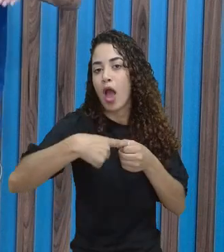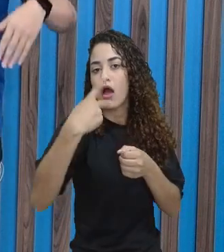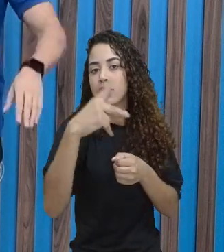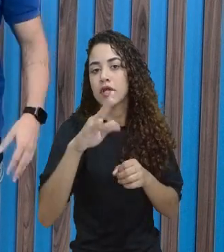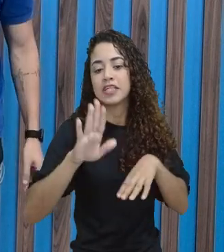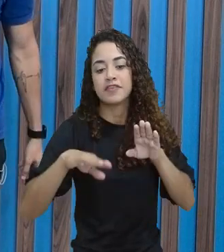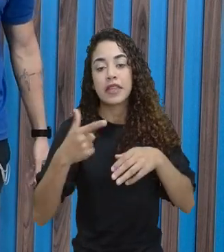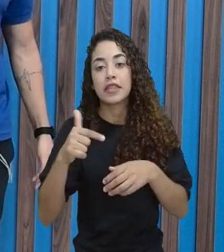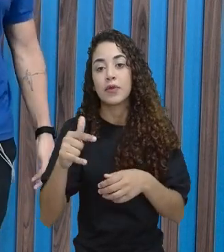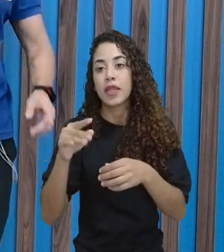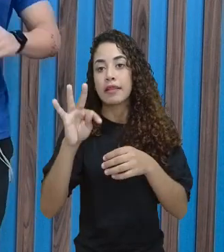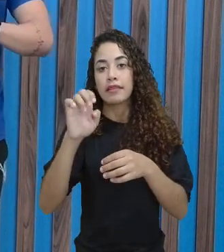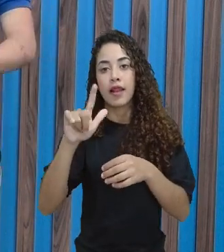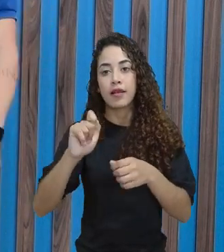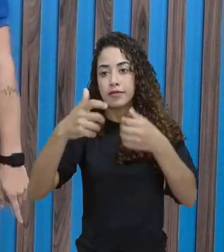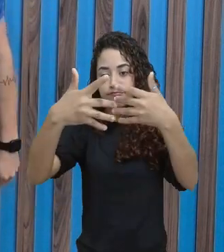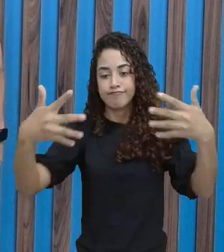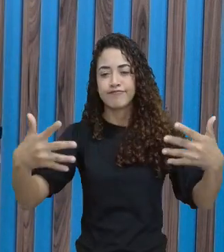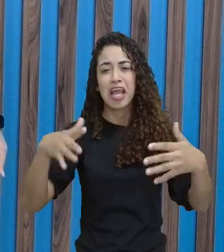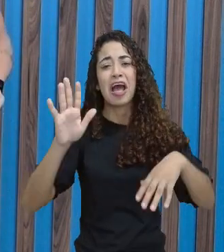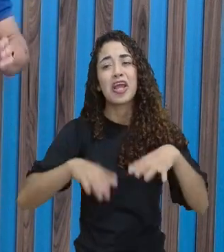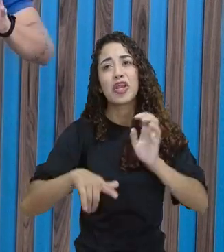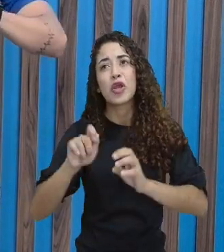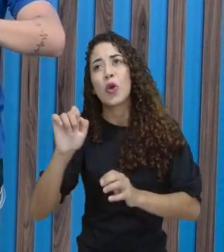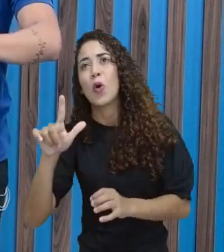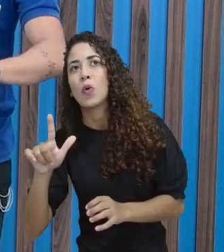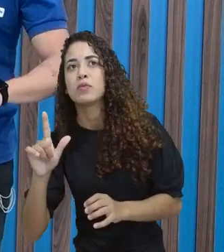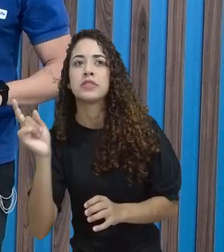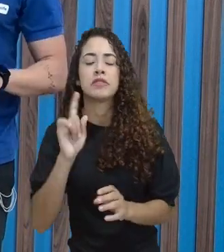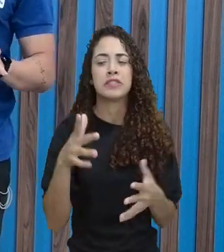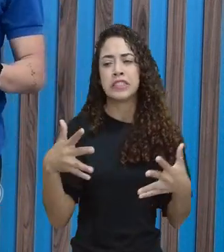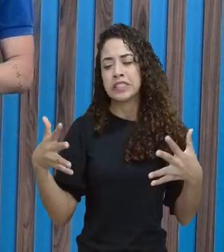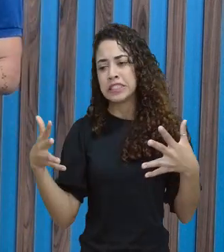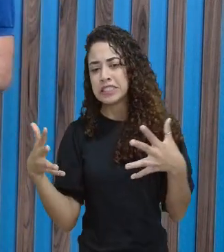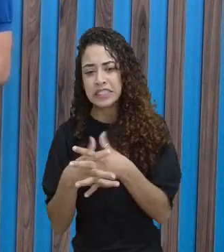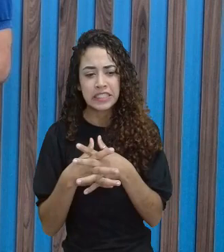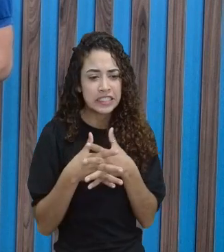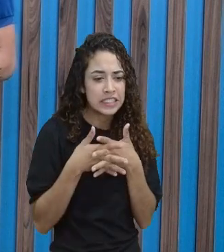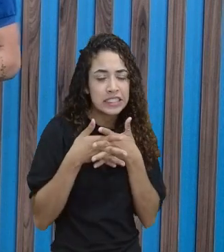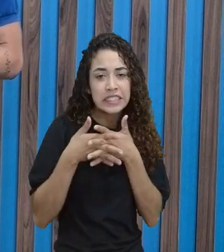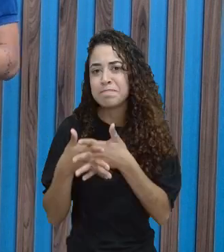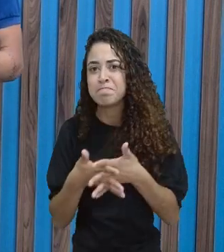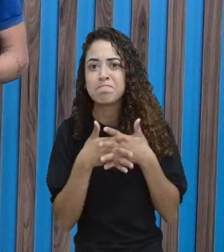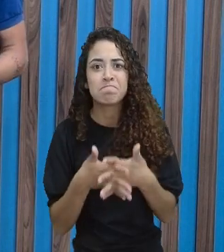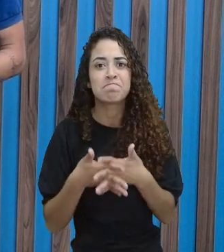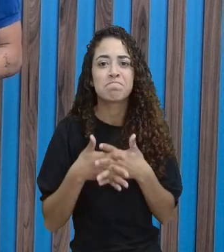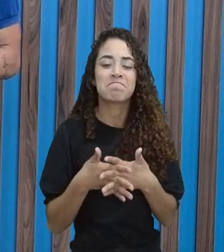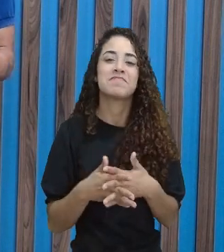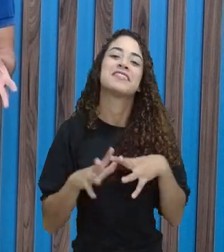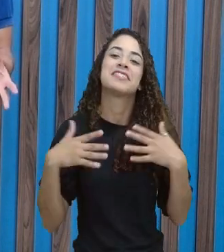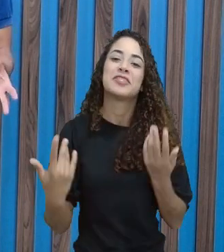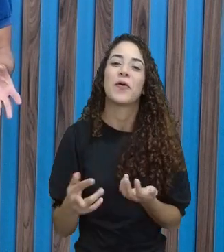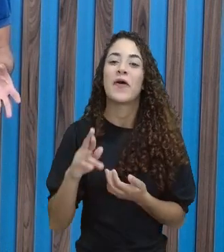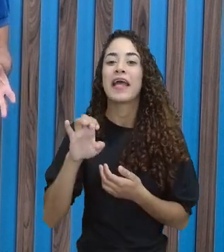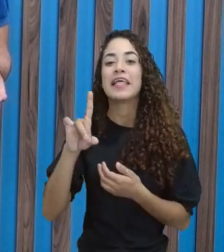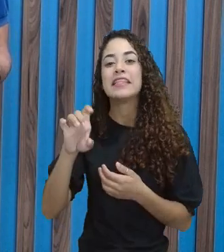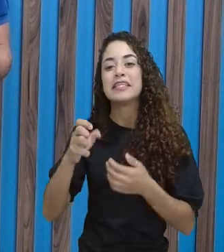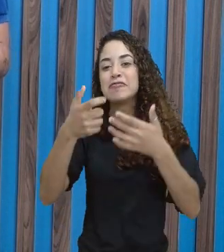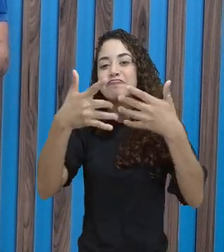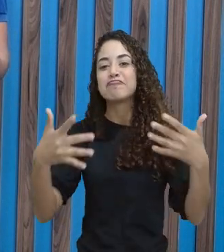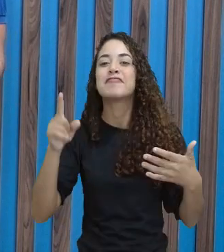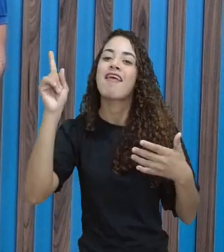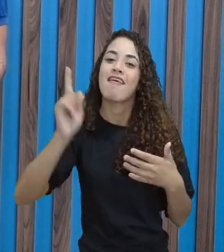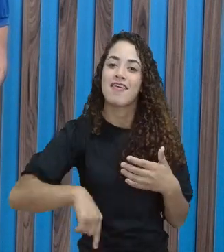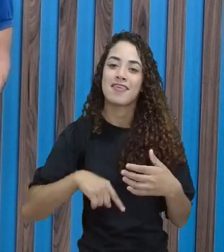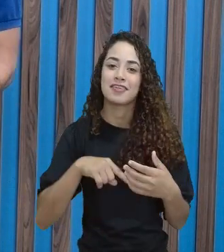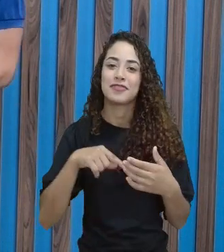né? Ah, foi gol, foi não, foi por fora. Sempre tem aquela confusão. Então, a rede ali existe para